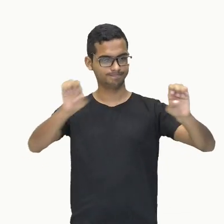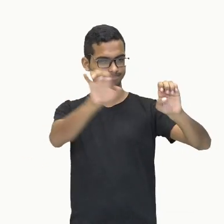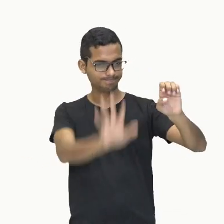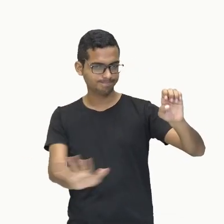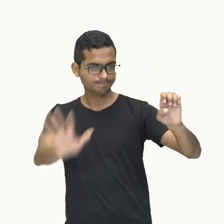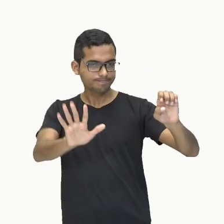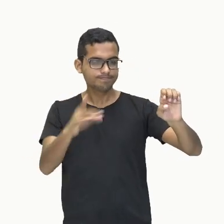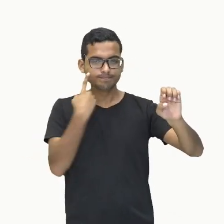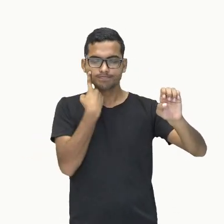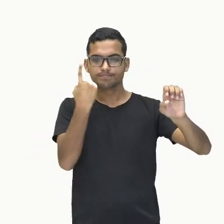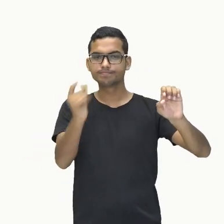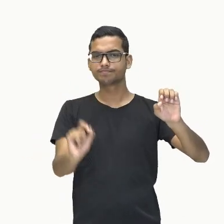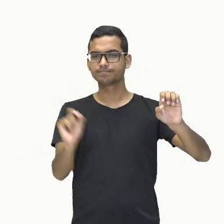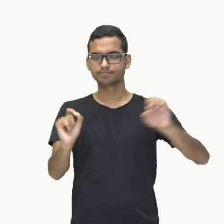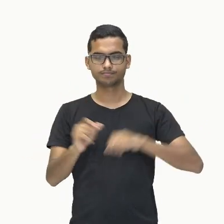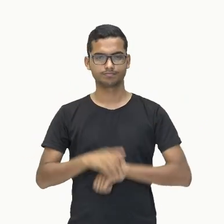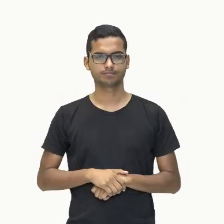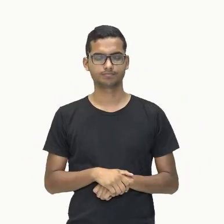ela vai ser